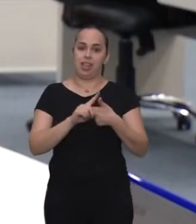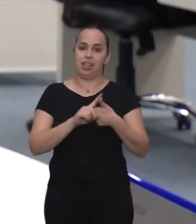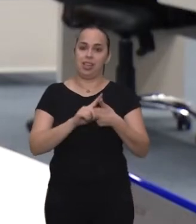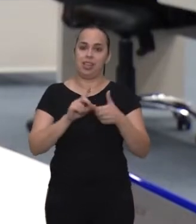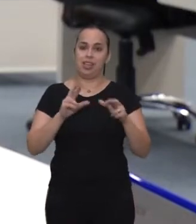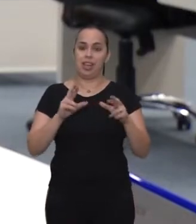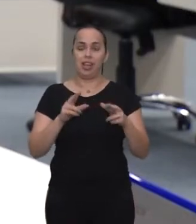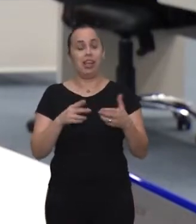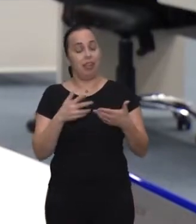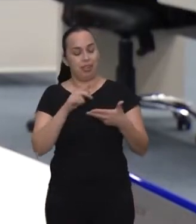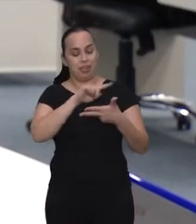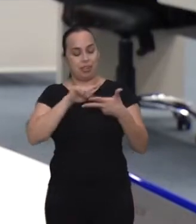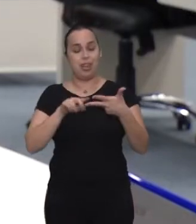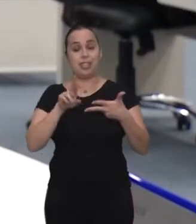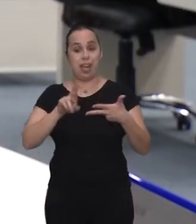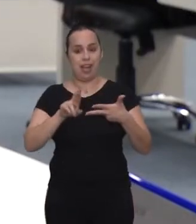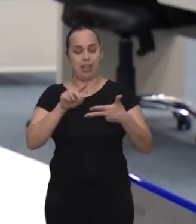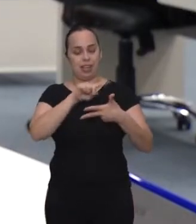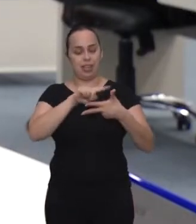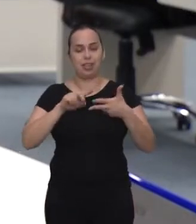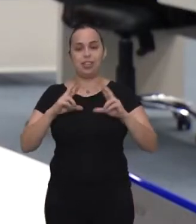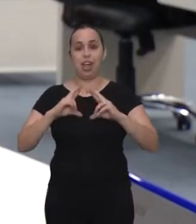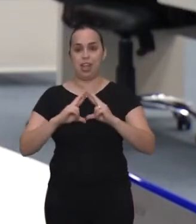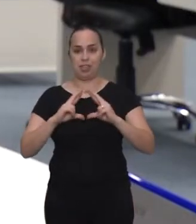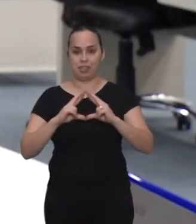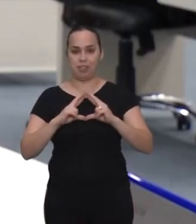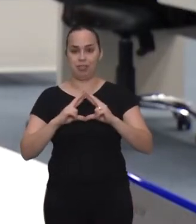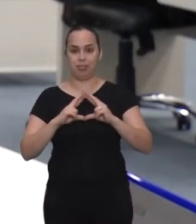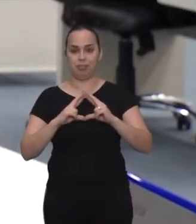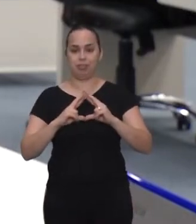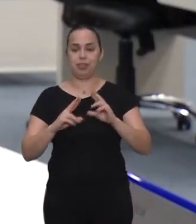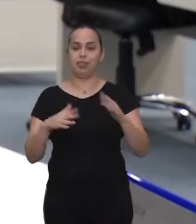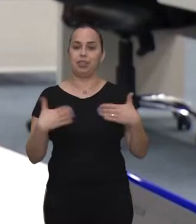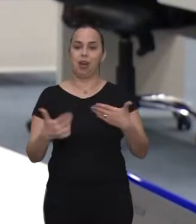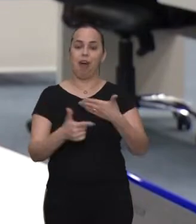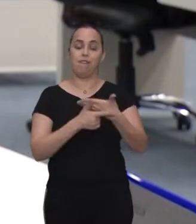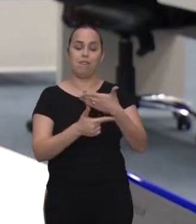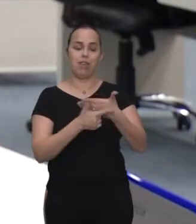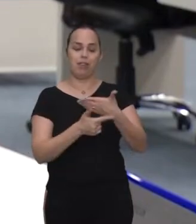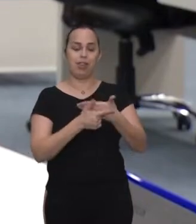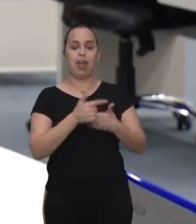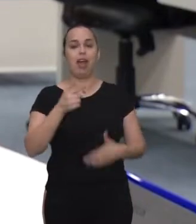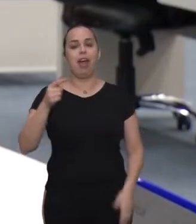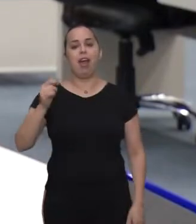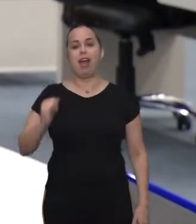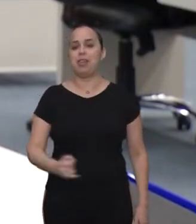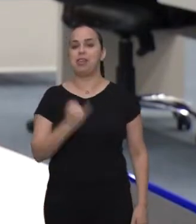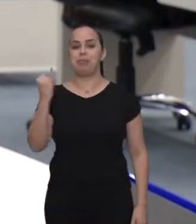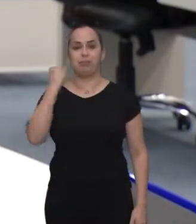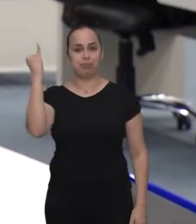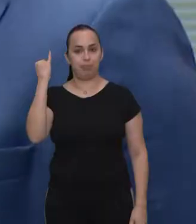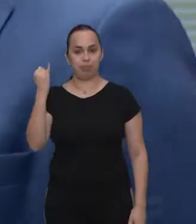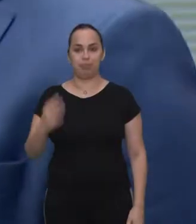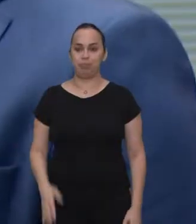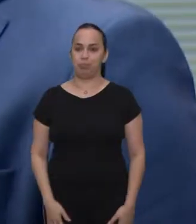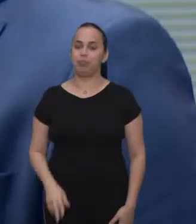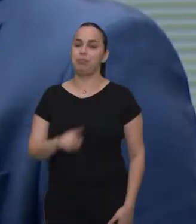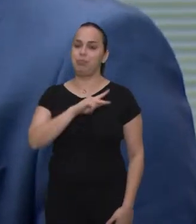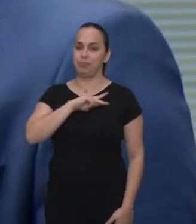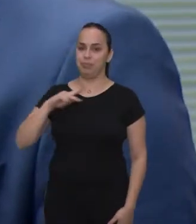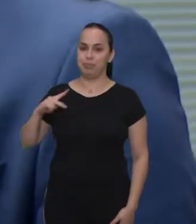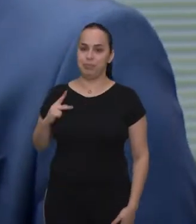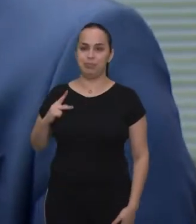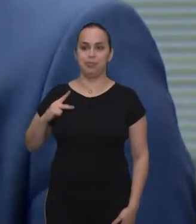são os erres né da reciclagem Então eu acho que o nosso é que o papel da educação é fundamental para